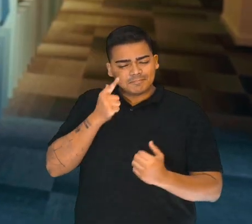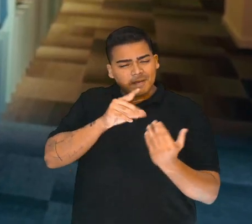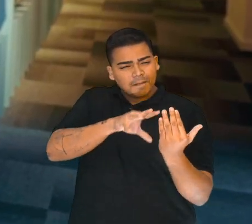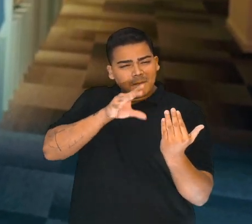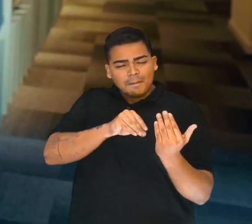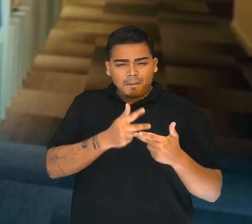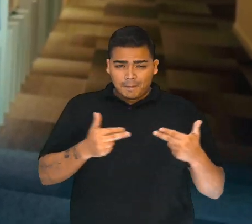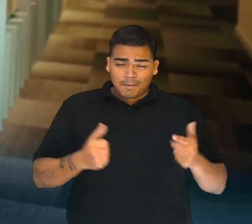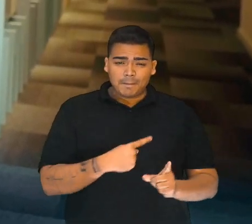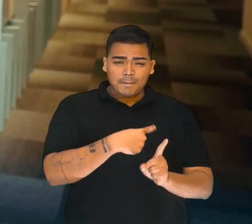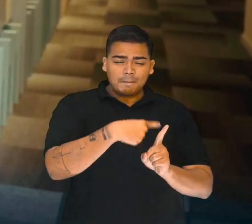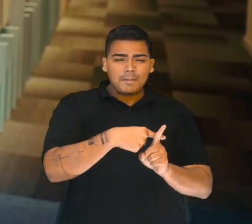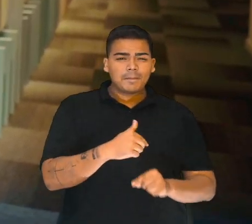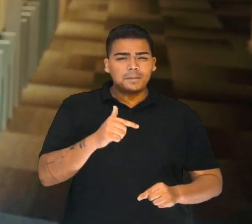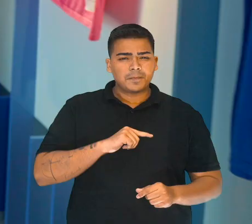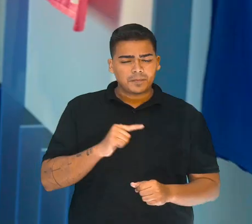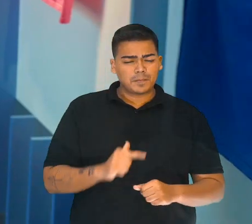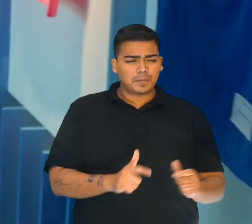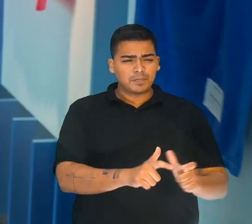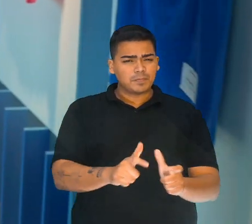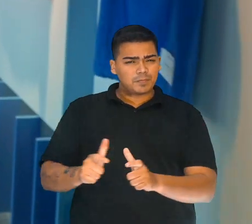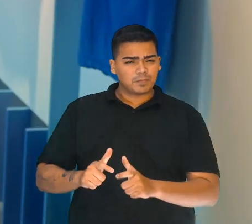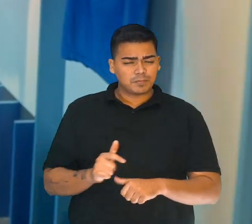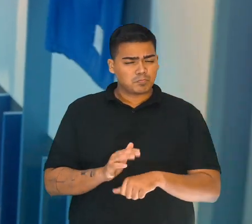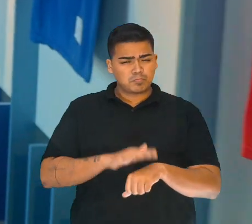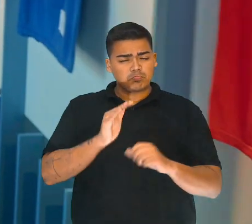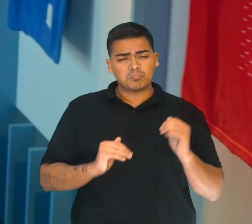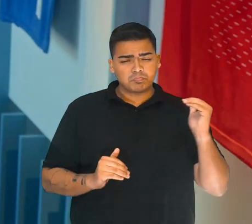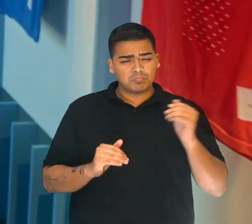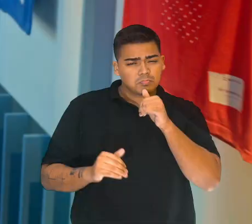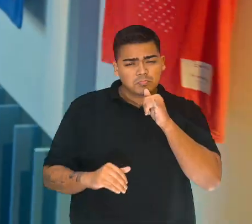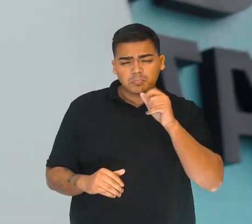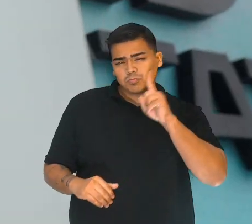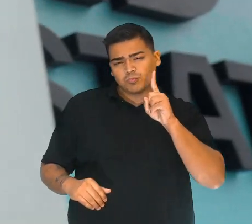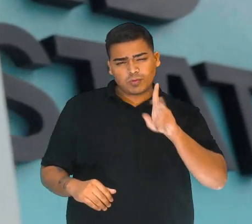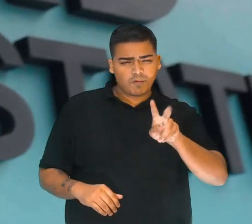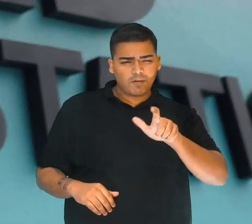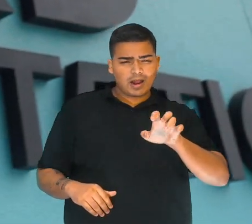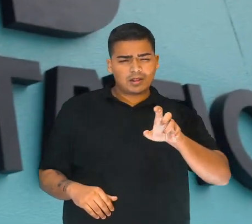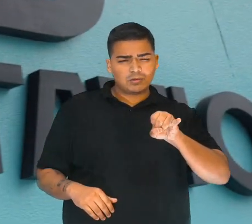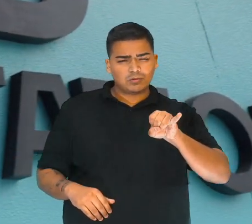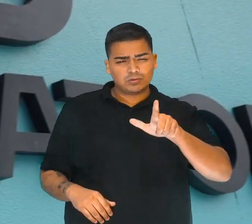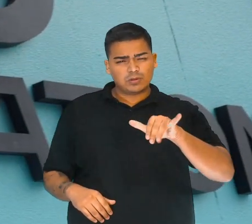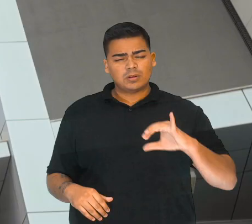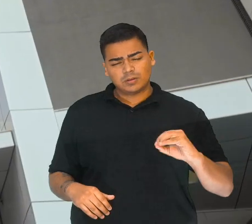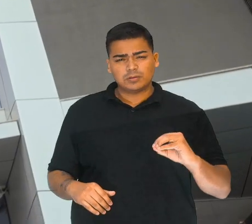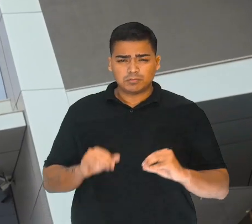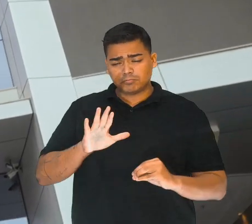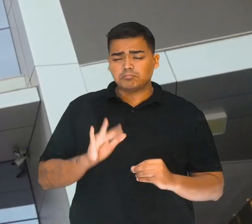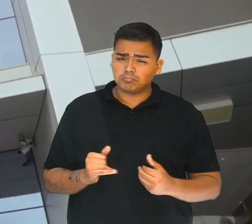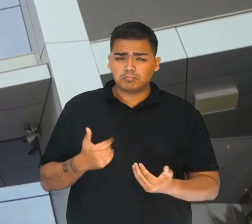tentar replicar aqui o que a gente via acontecendo em mercados mais maduros ali, como o Vale do Silício. E mesmo hoje, né, a gente cresce em torno